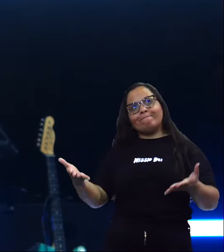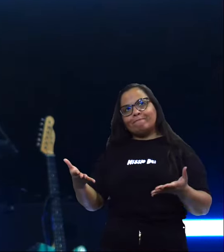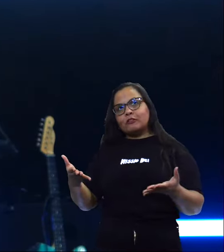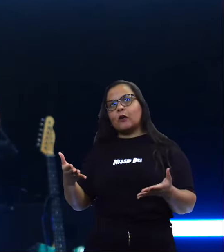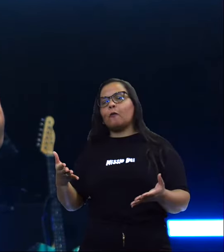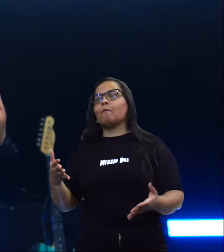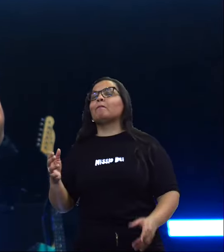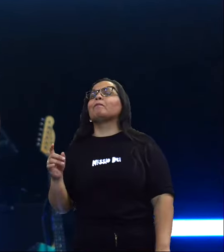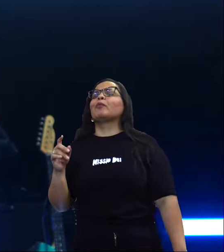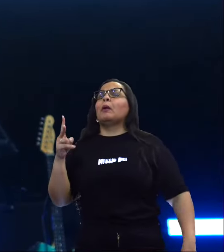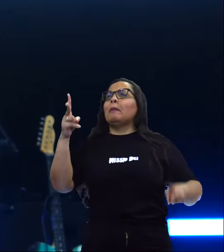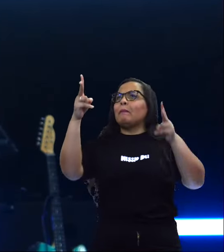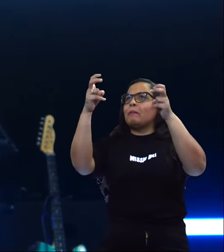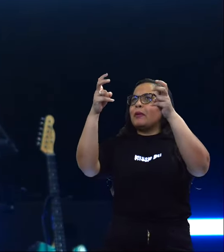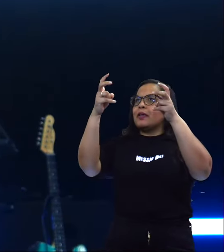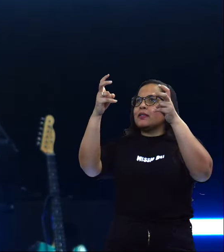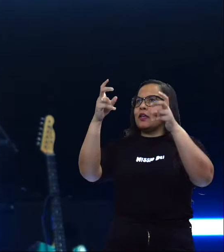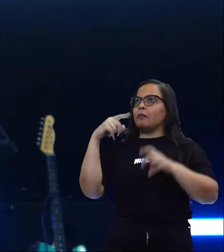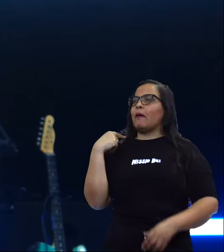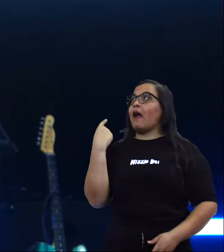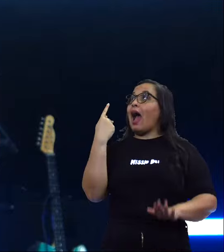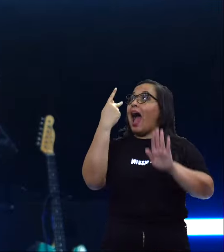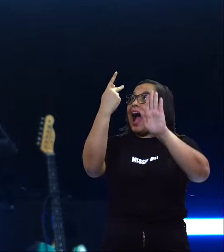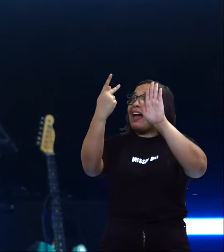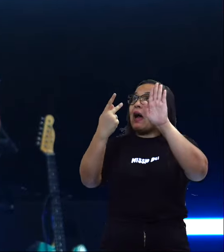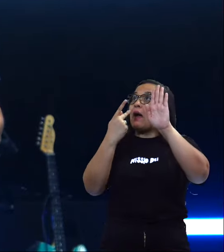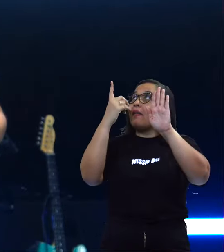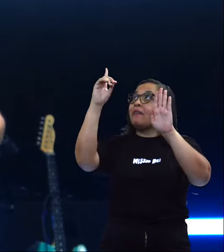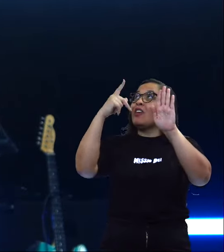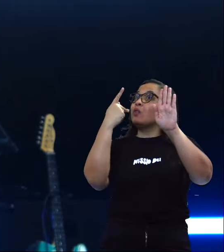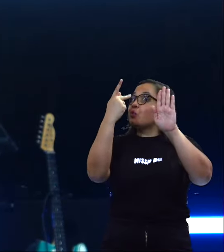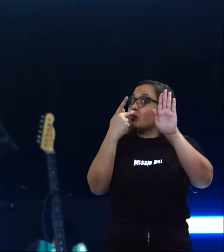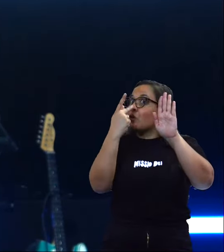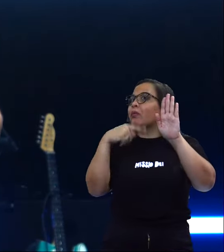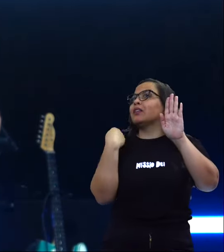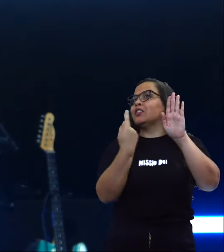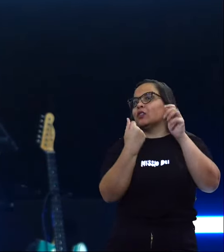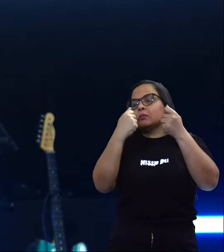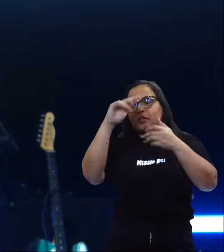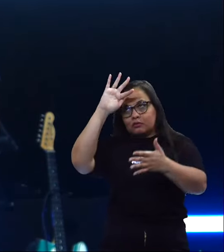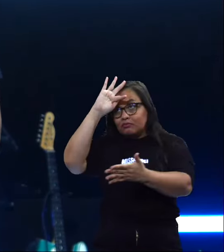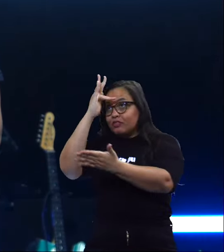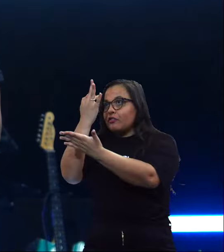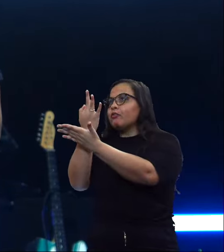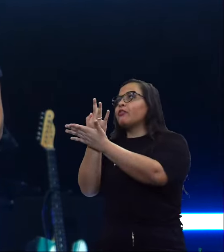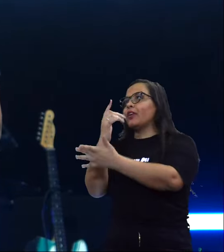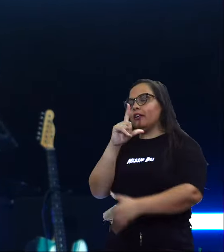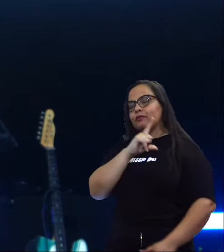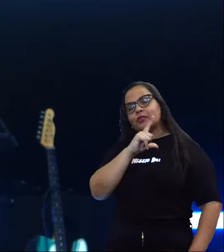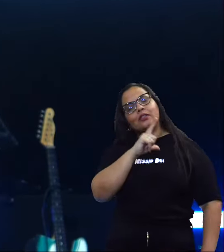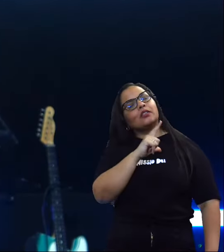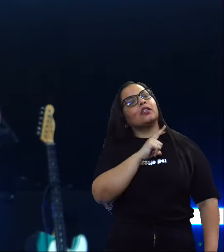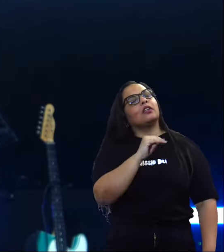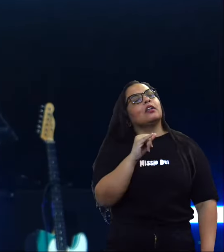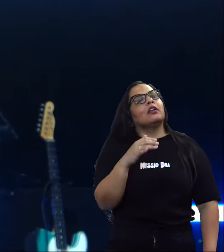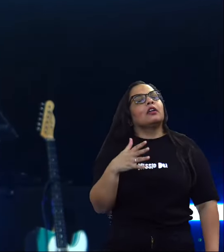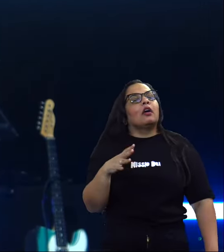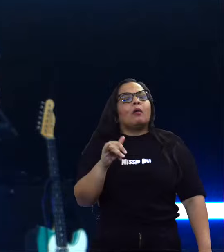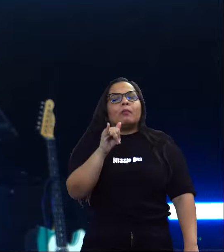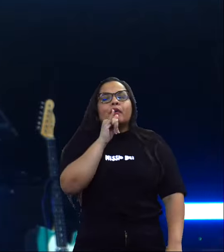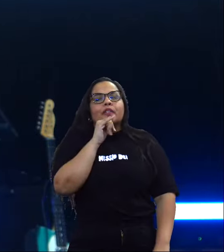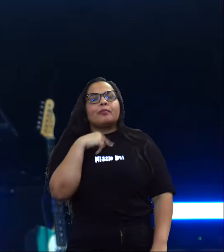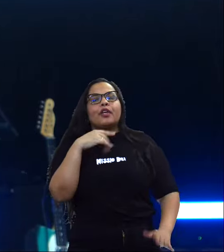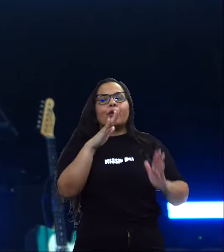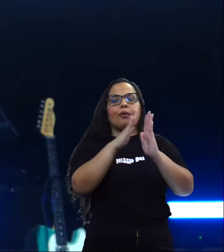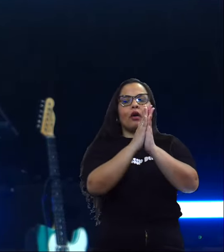estar relacionadas à nossa fé. Quando eu tenho um tempo de devocional, eu vou perguntando para o texto e tentando